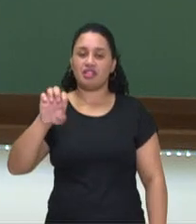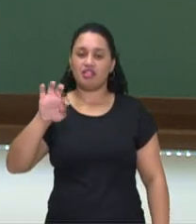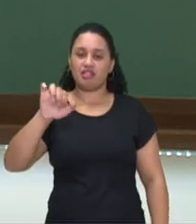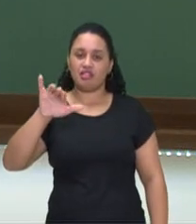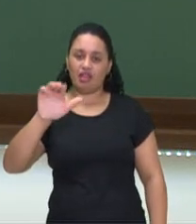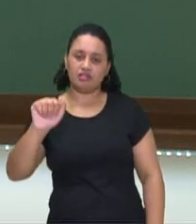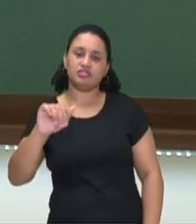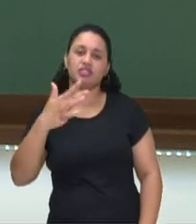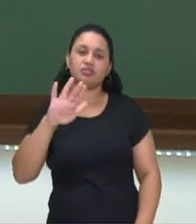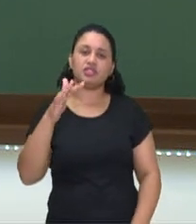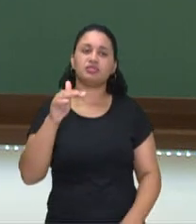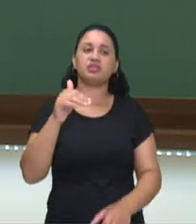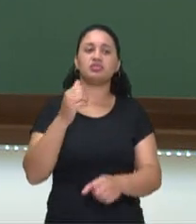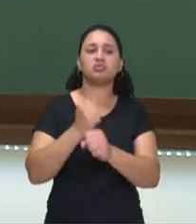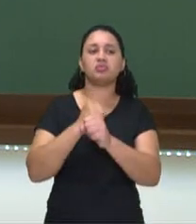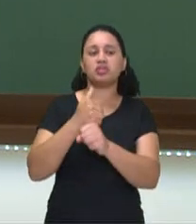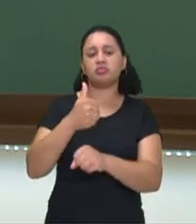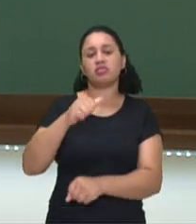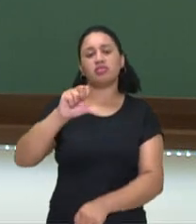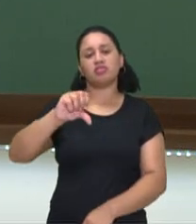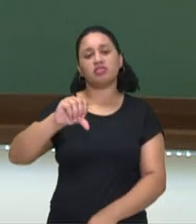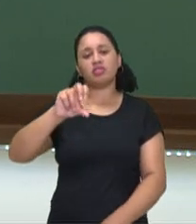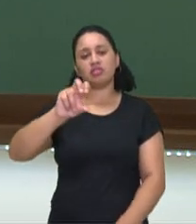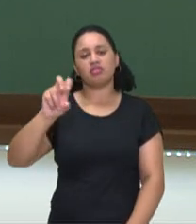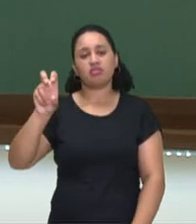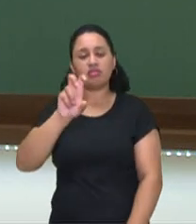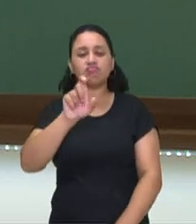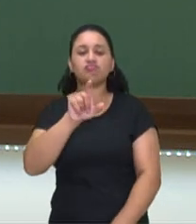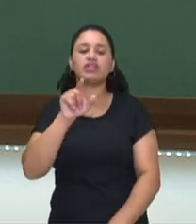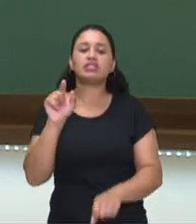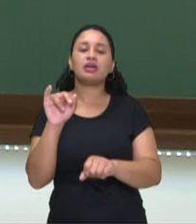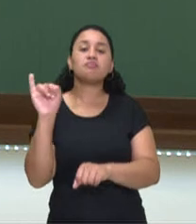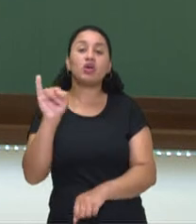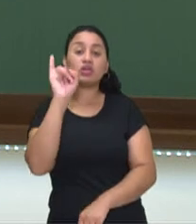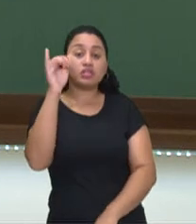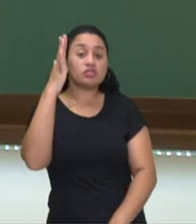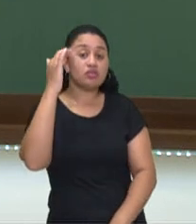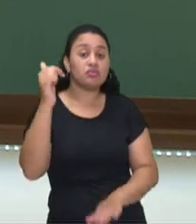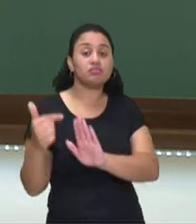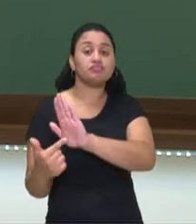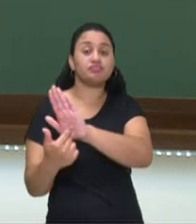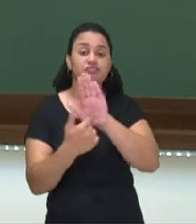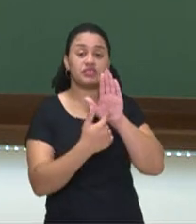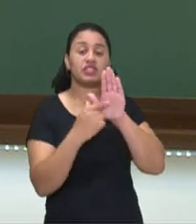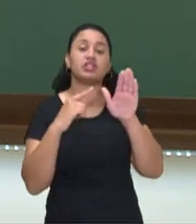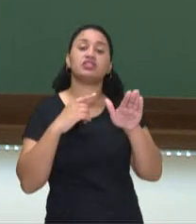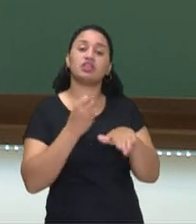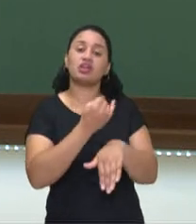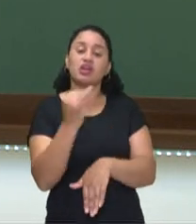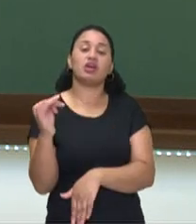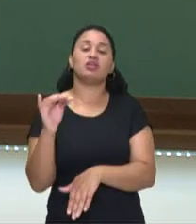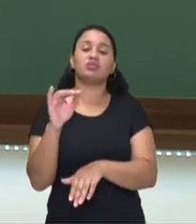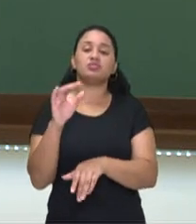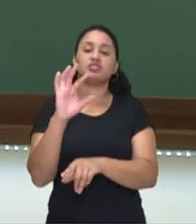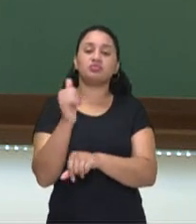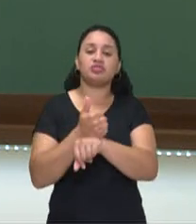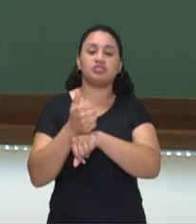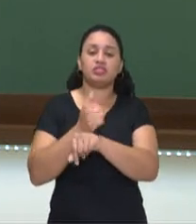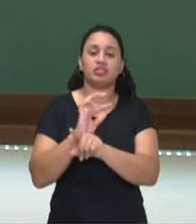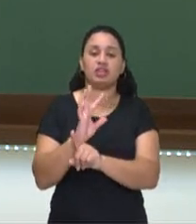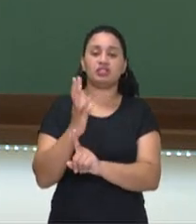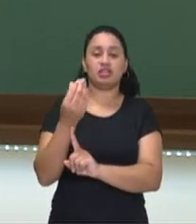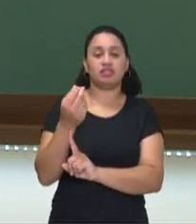1955, nessa importante, né, exposição envolvendo aí artistas bem